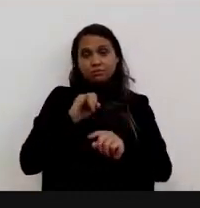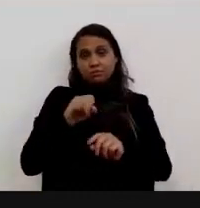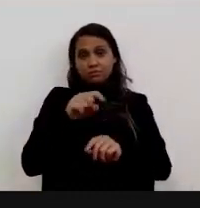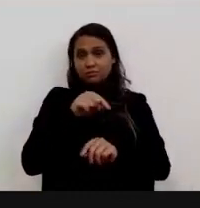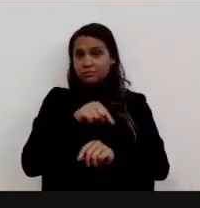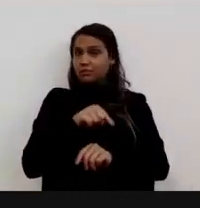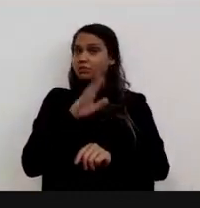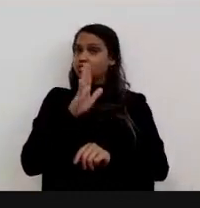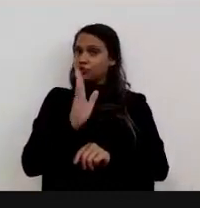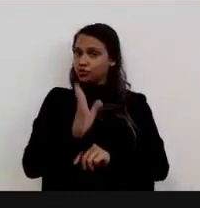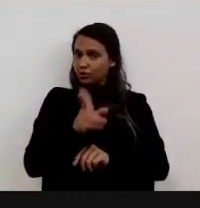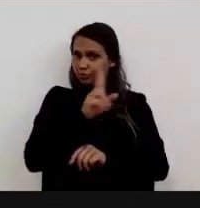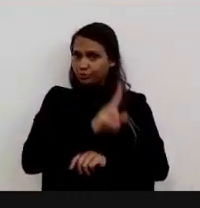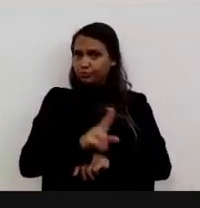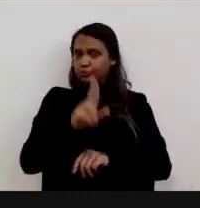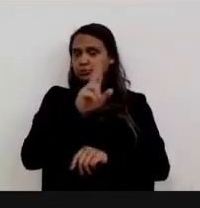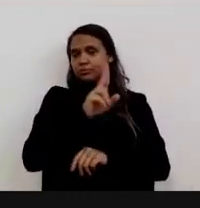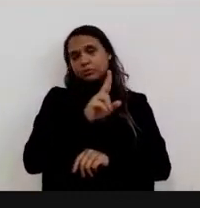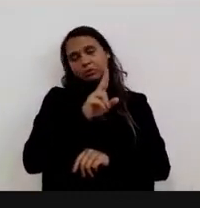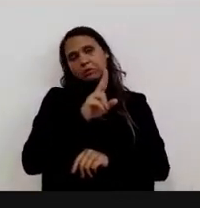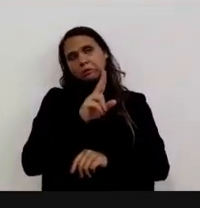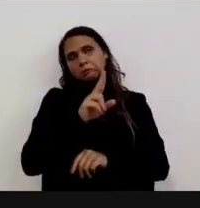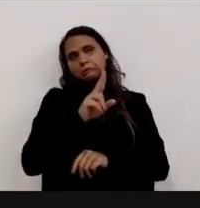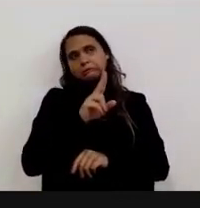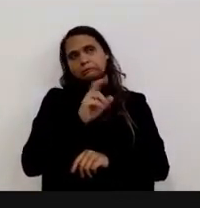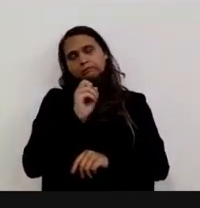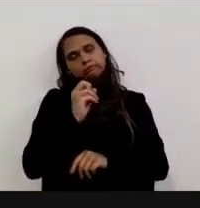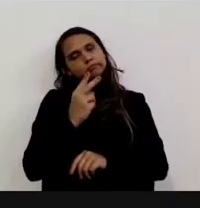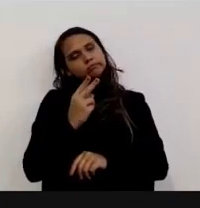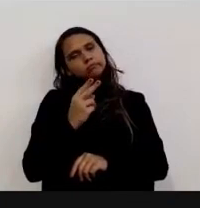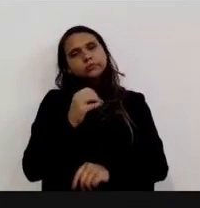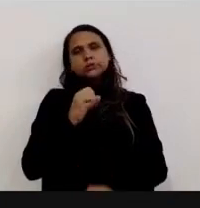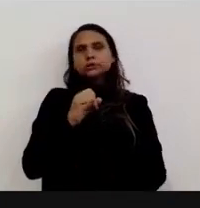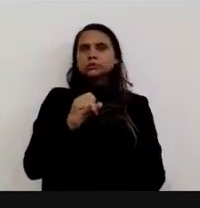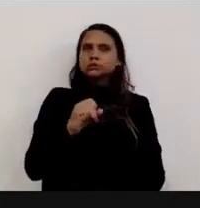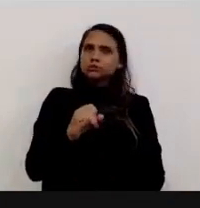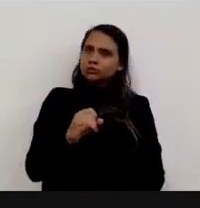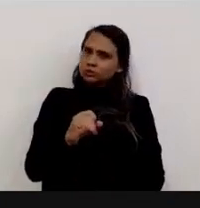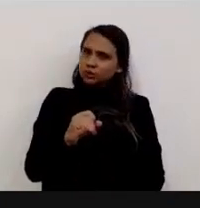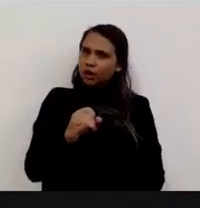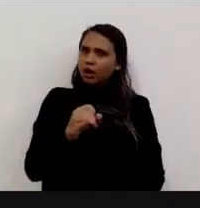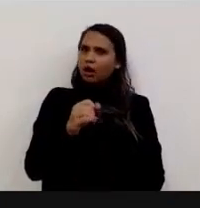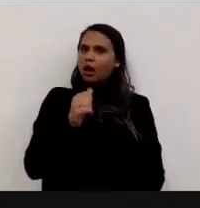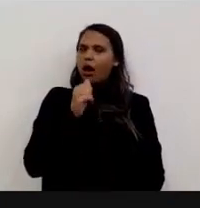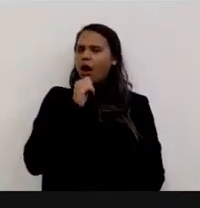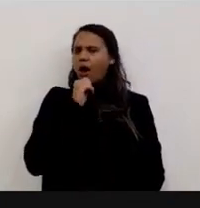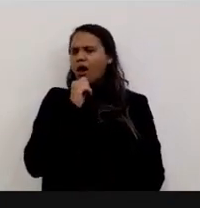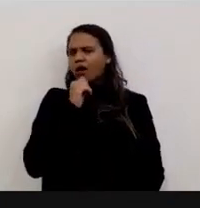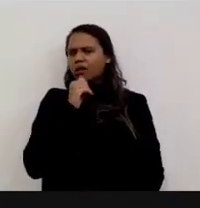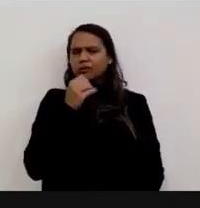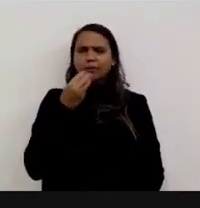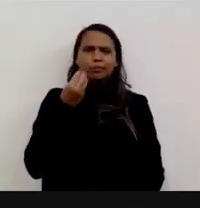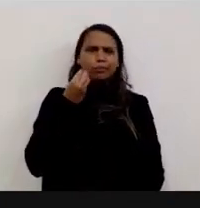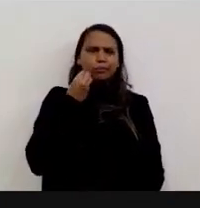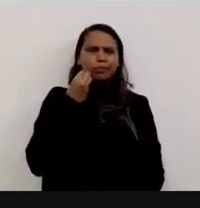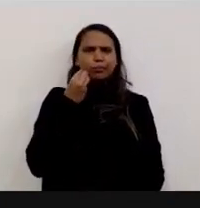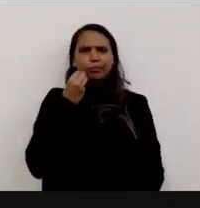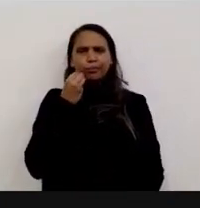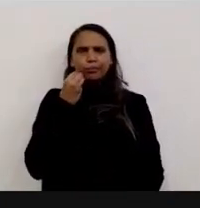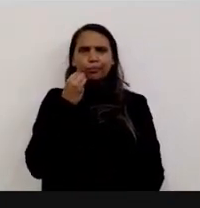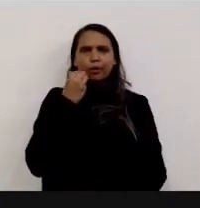eles já estão utilizando de alguma forma, ou se está ainda na fase de testes,